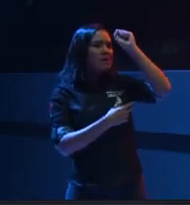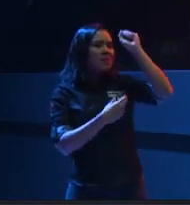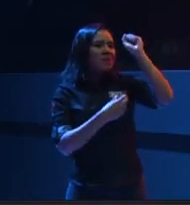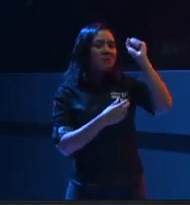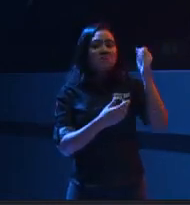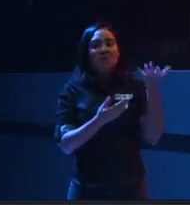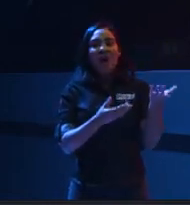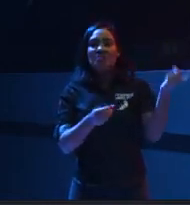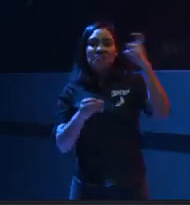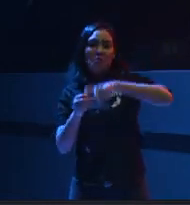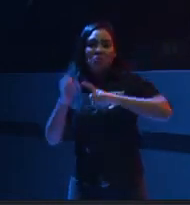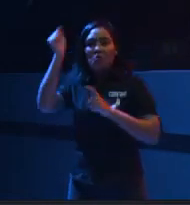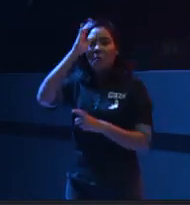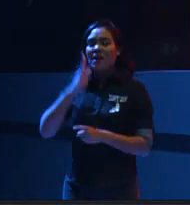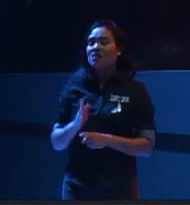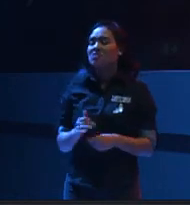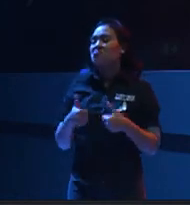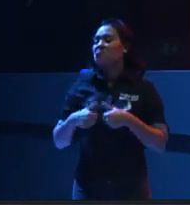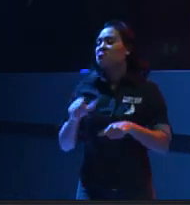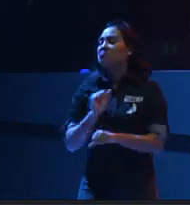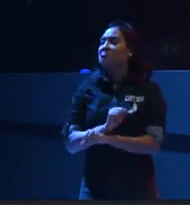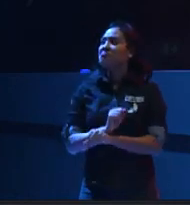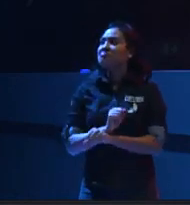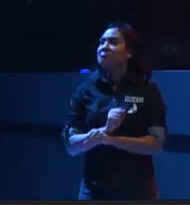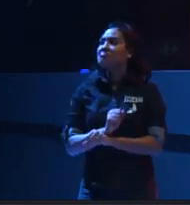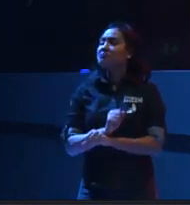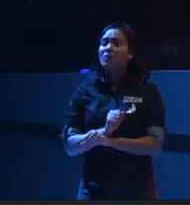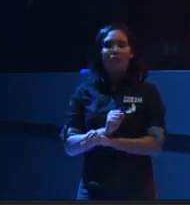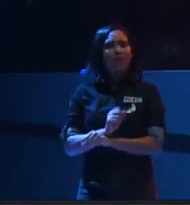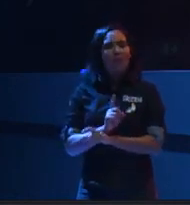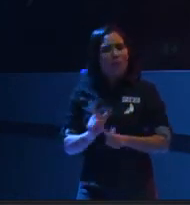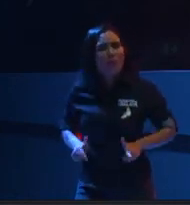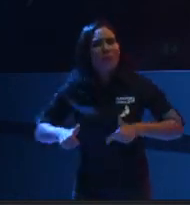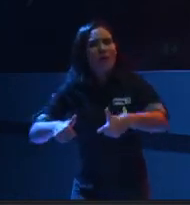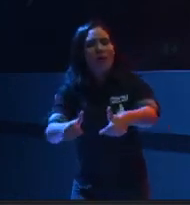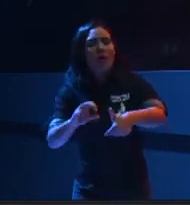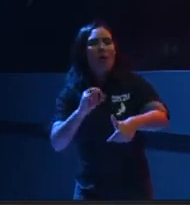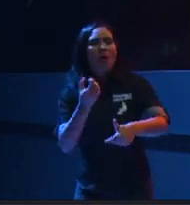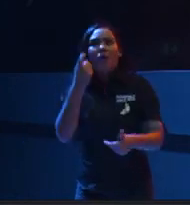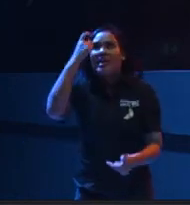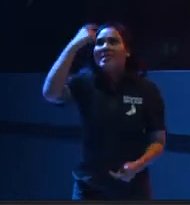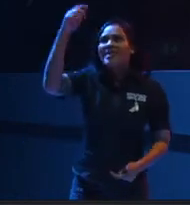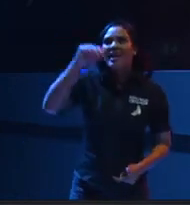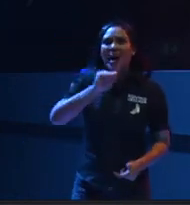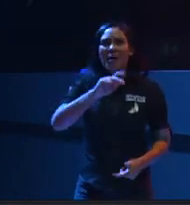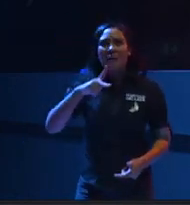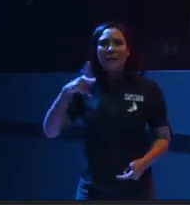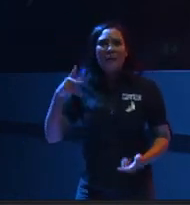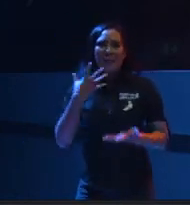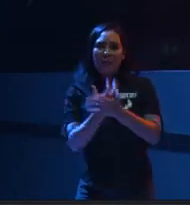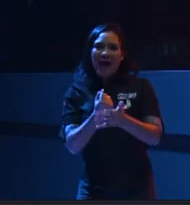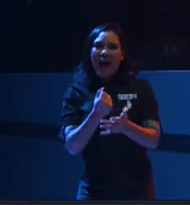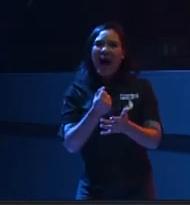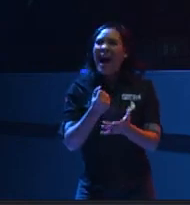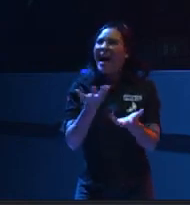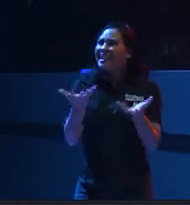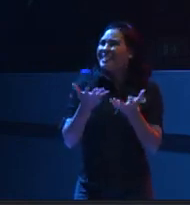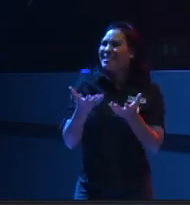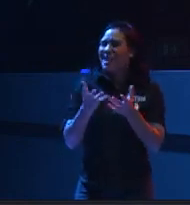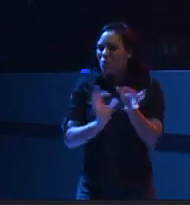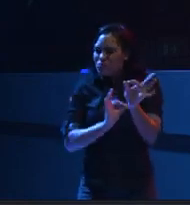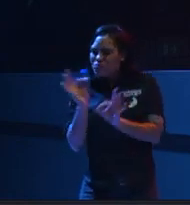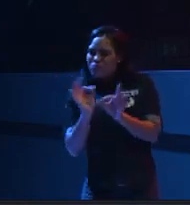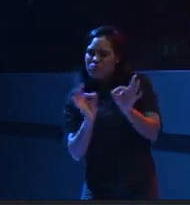que você nunca tentou empreender esse negócio que você teve um um site mas você nunca chamou